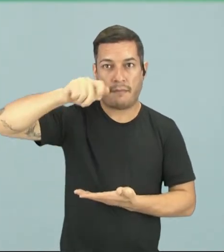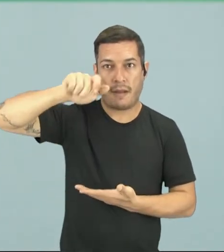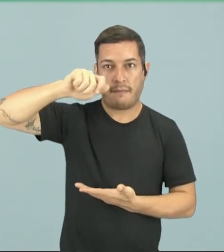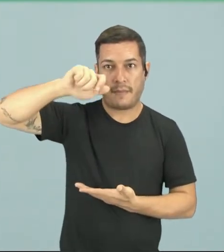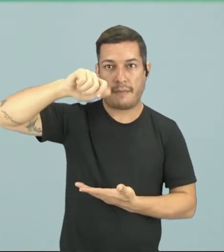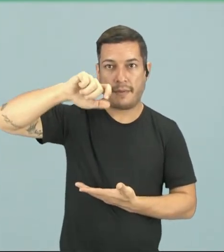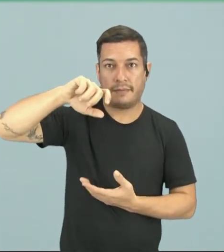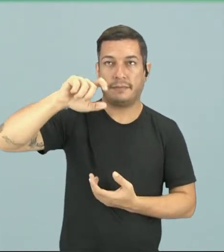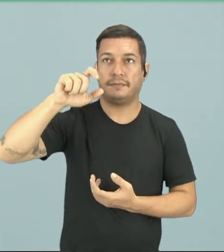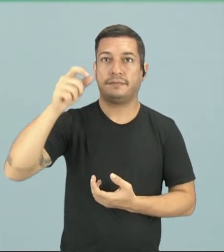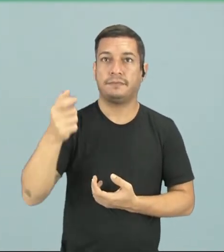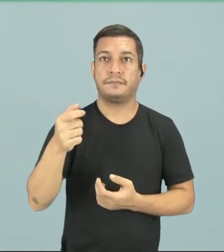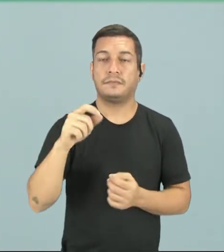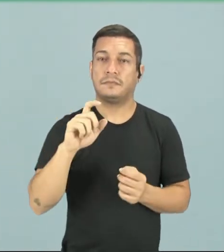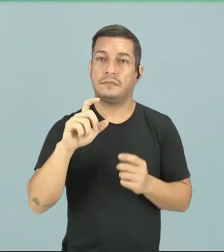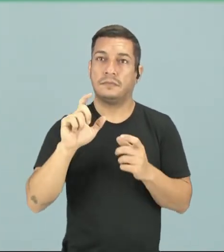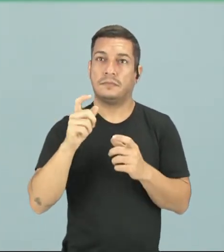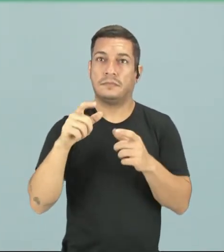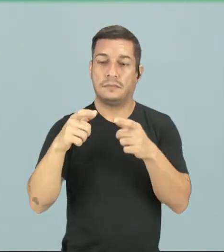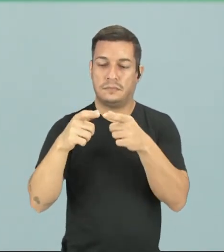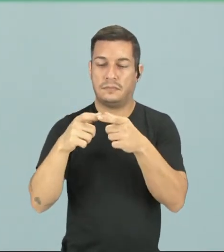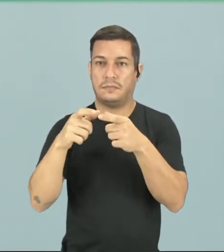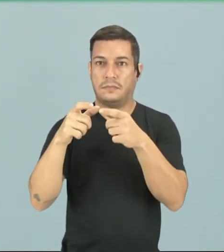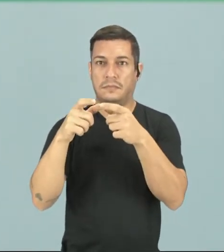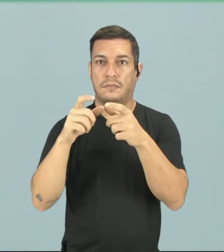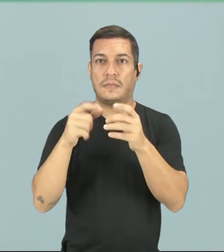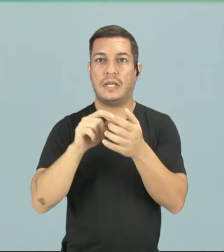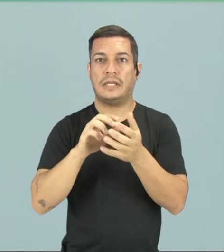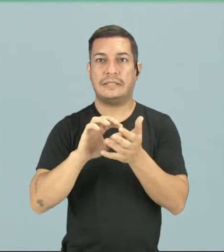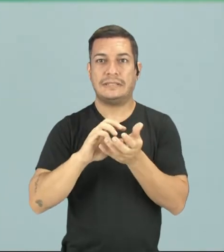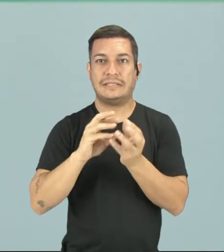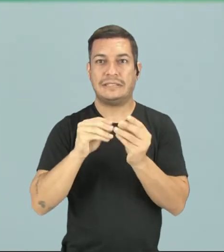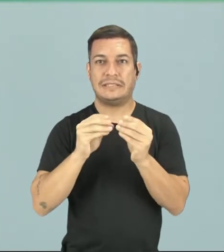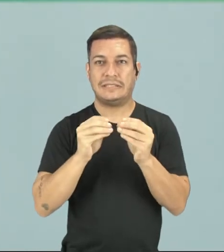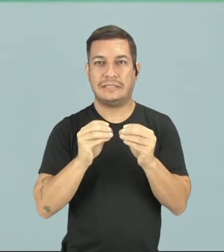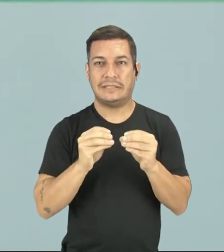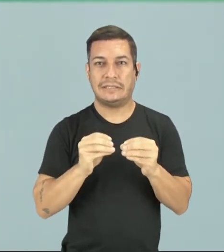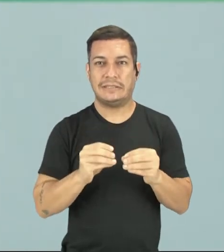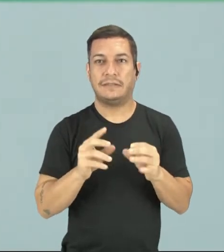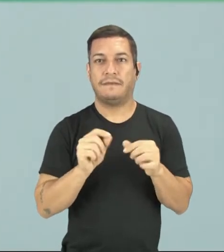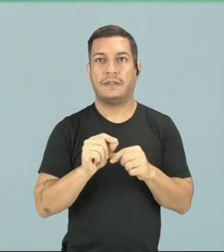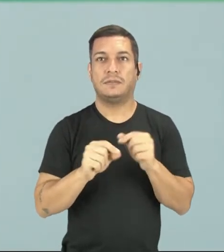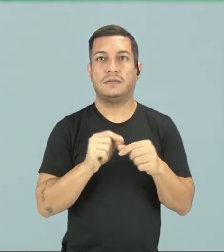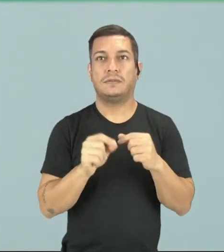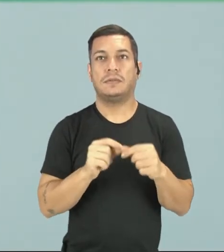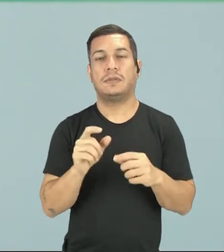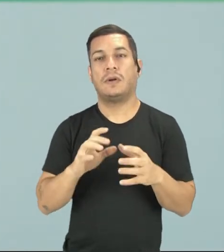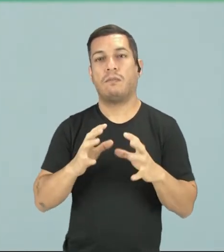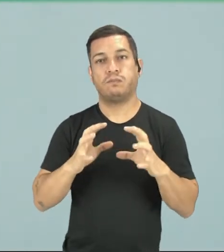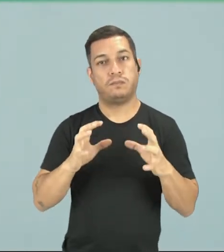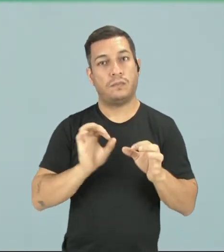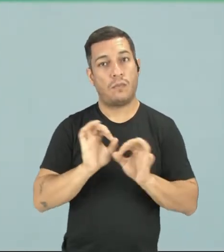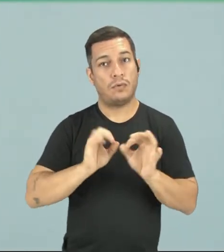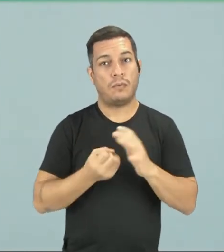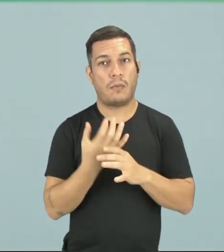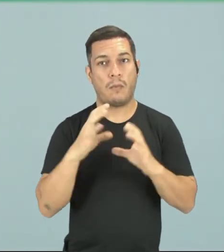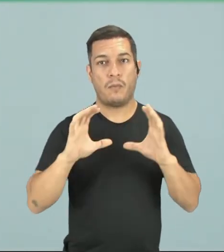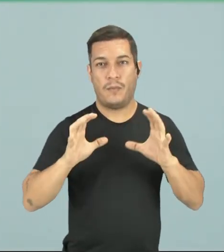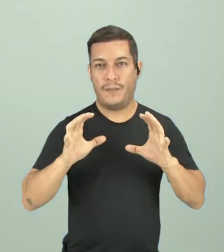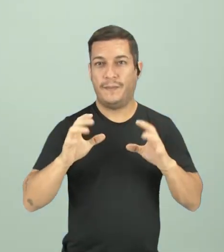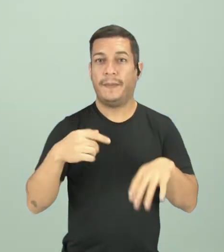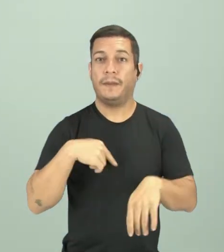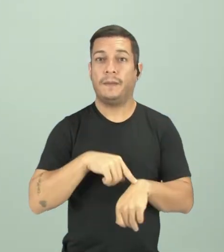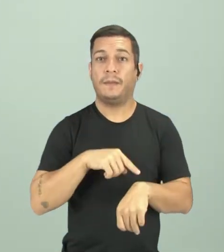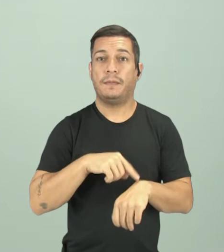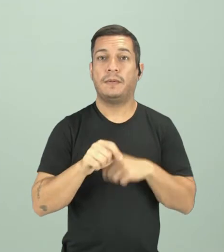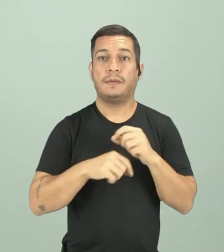tampinha, aquele pedacinho lá é onde eles trituram e faz o enchimento dessa bolinha do futsal, tá? Então, nesse momento,